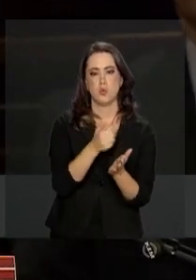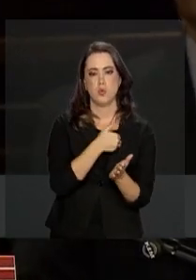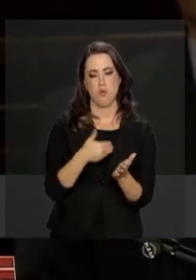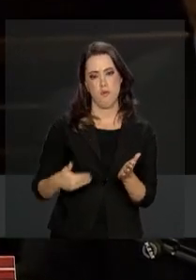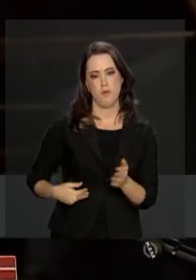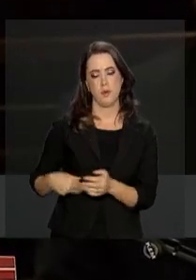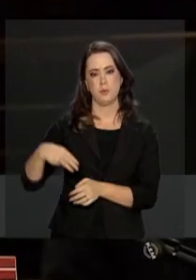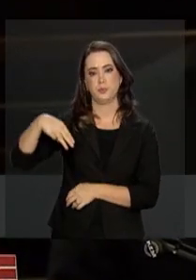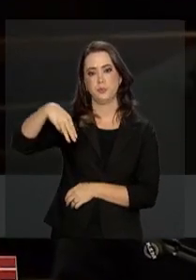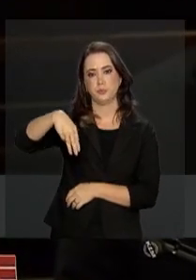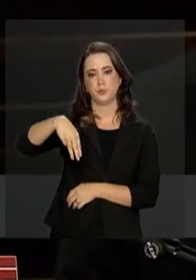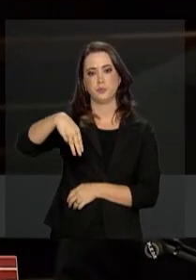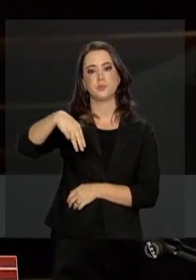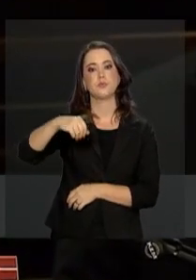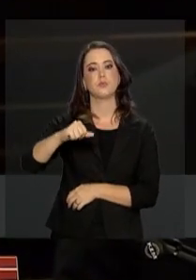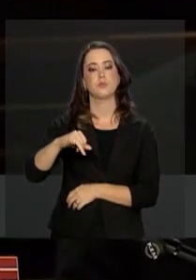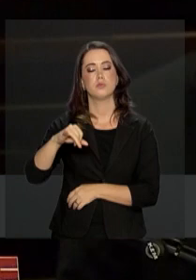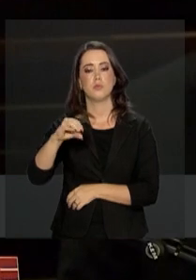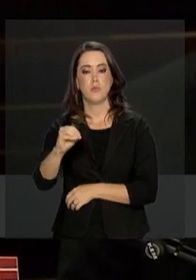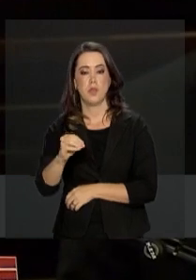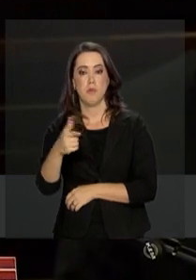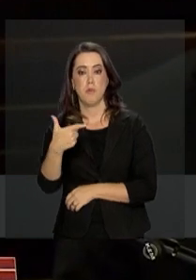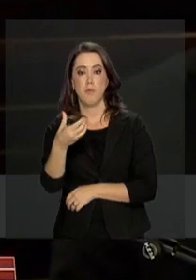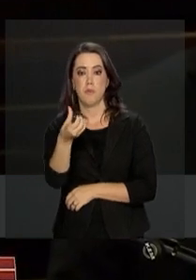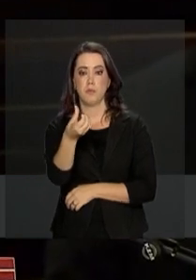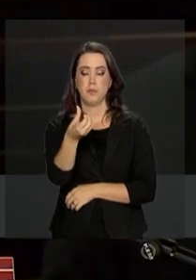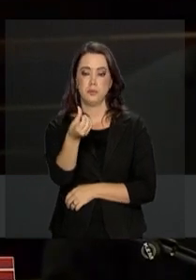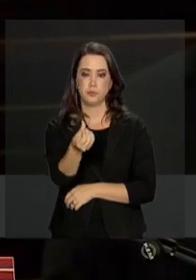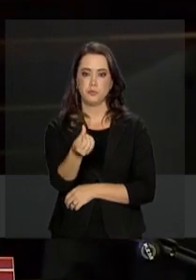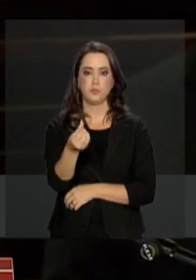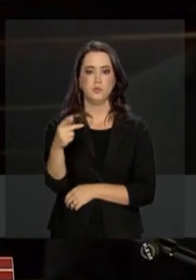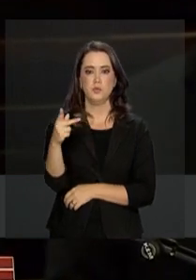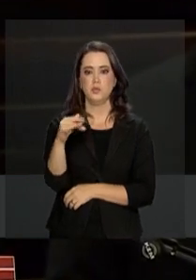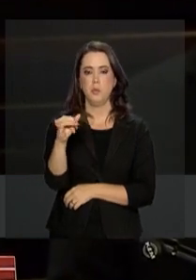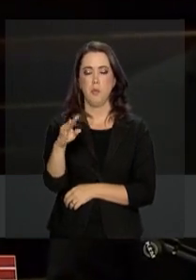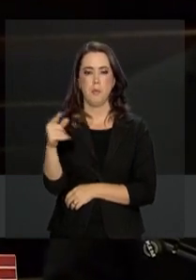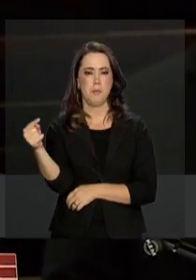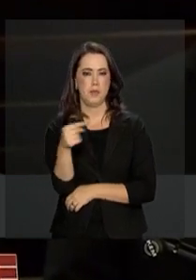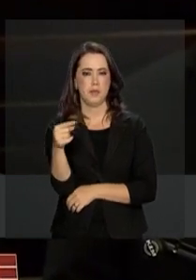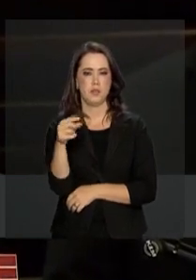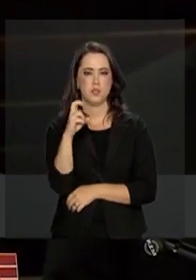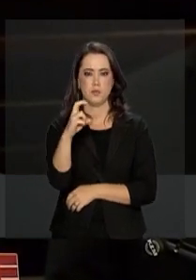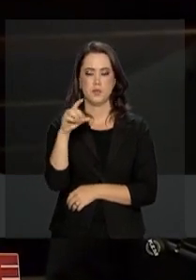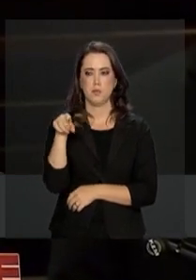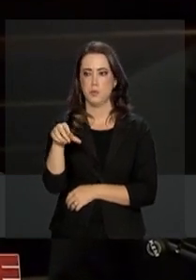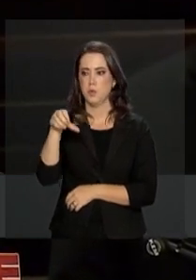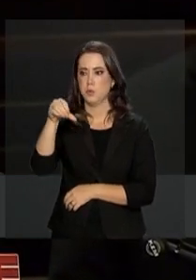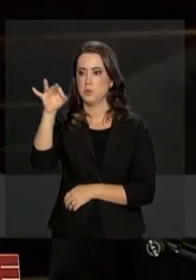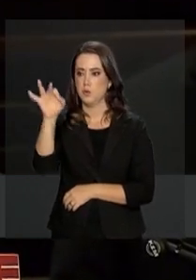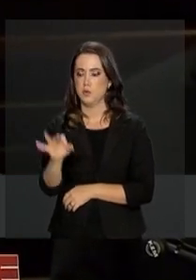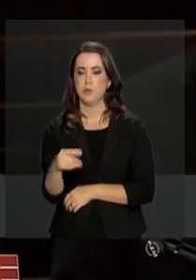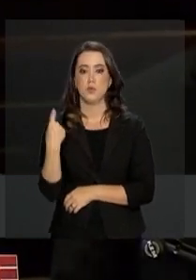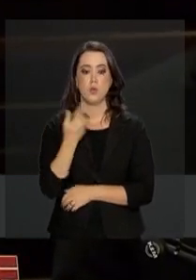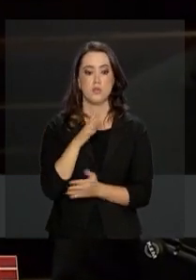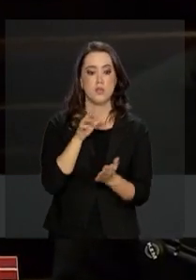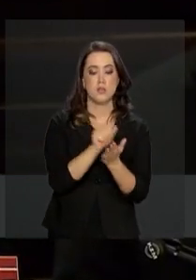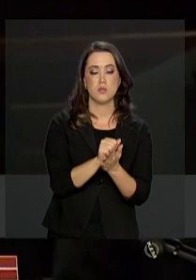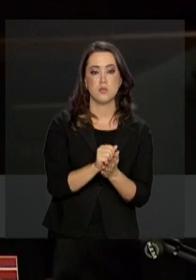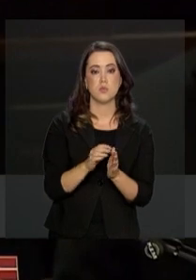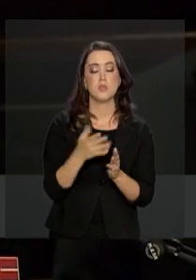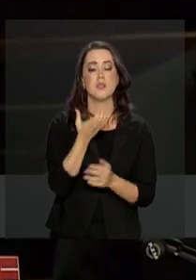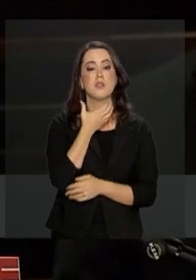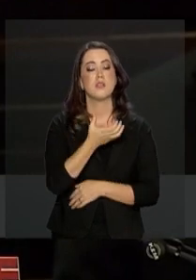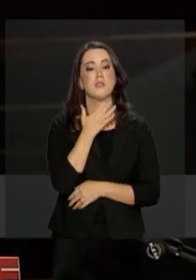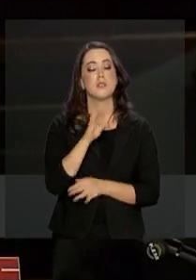maio do 2016 o pib era negativo em 5 ponto 9 por cento logo que nós subimos em maio chegando